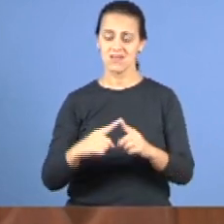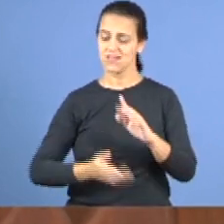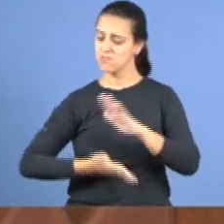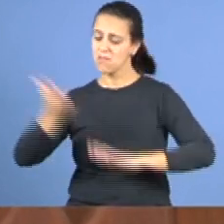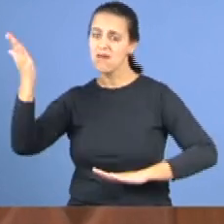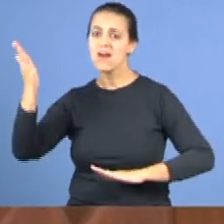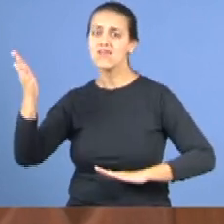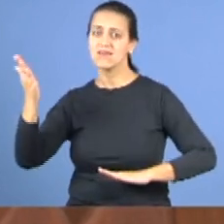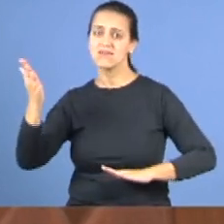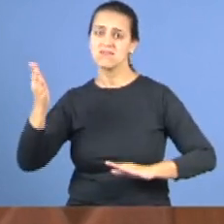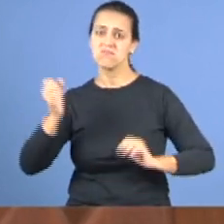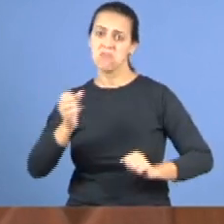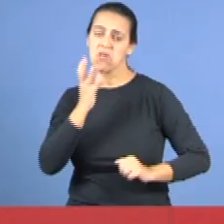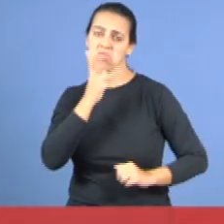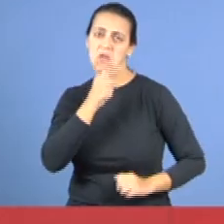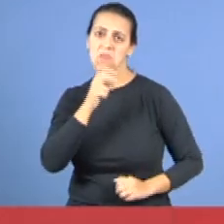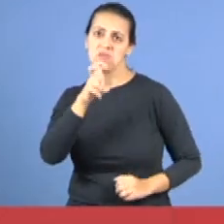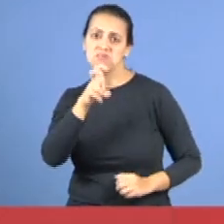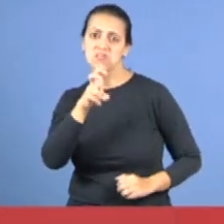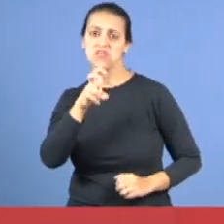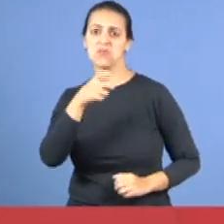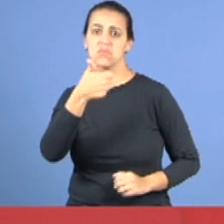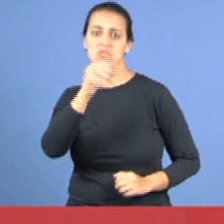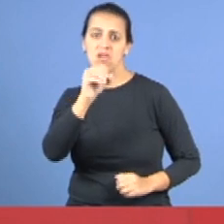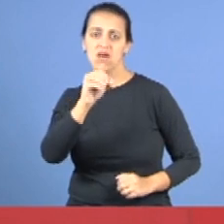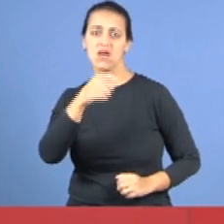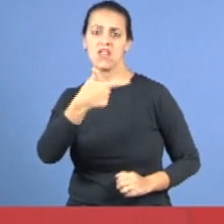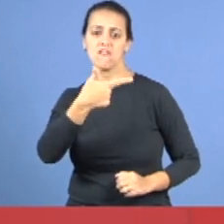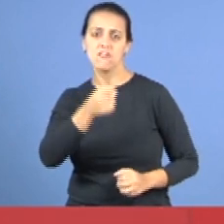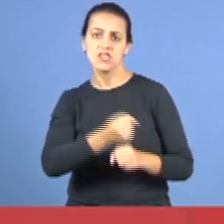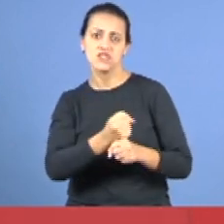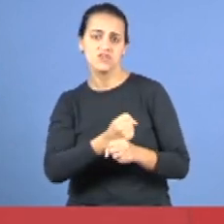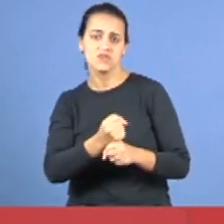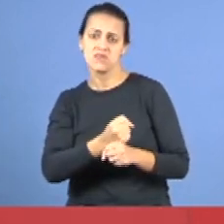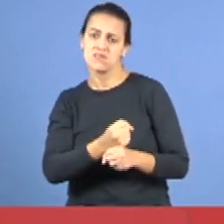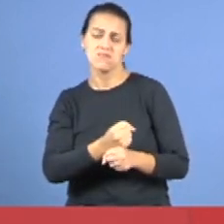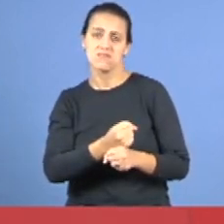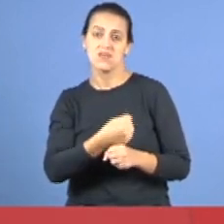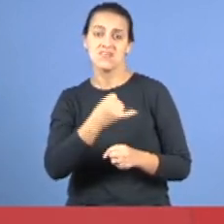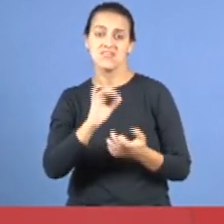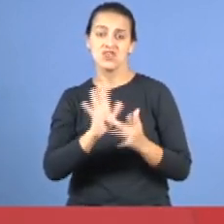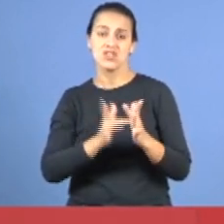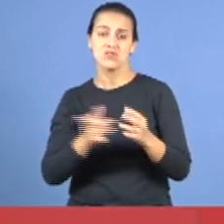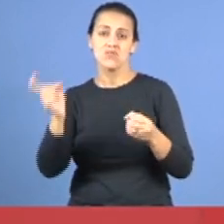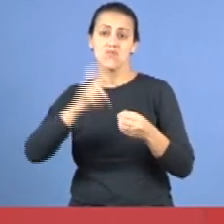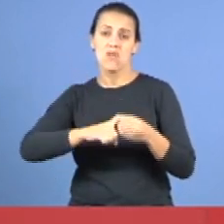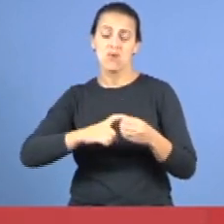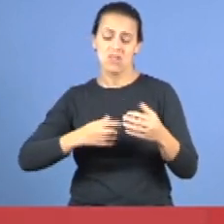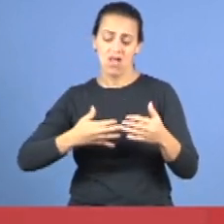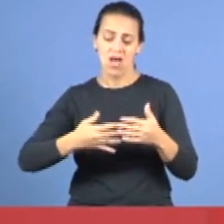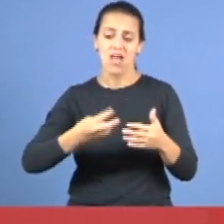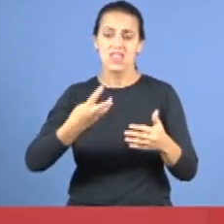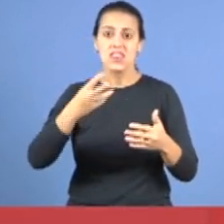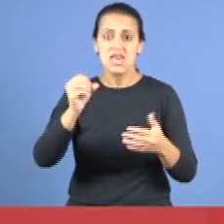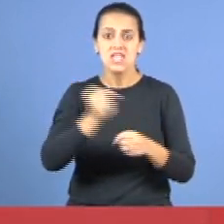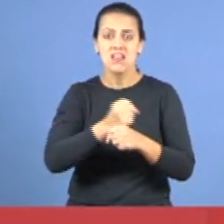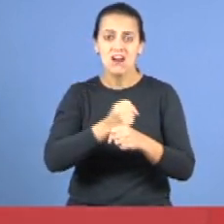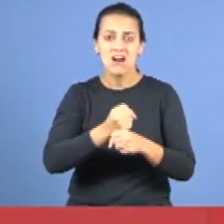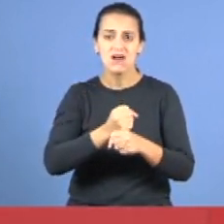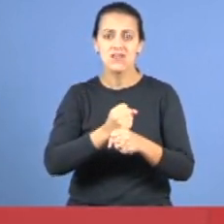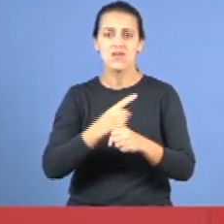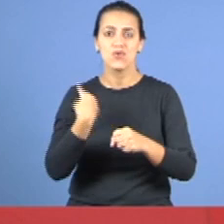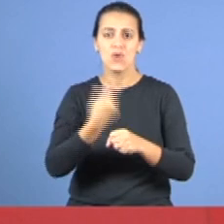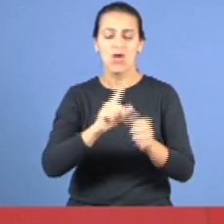anos, 20, isso não é problema. Se Jesus vier daqui a 30 anos, nós já estamos atrasados em